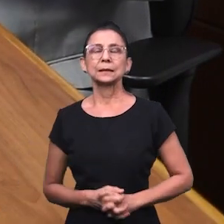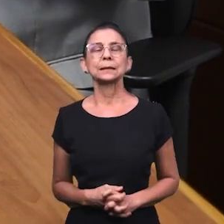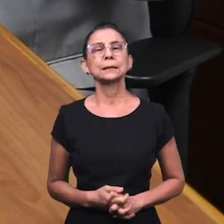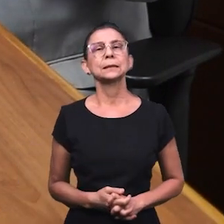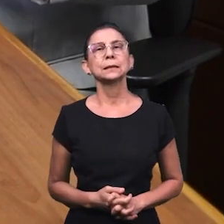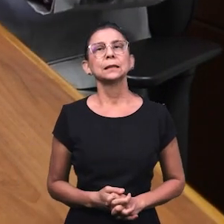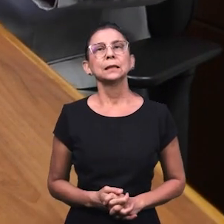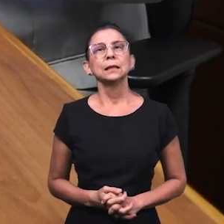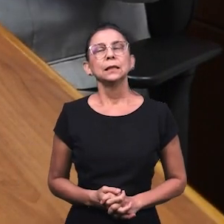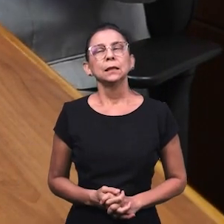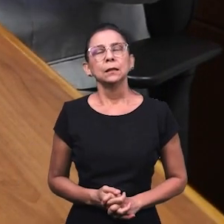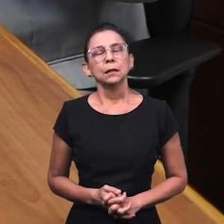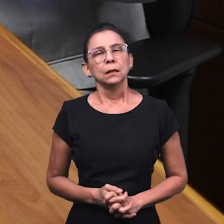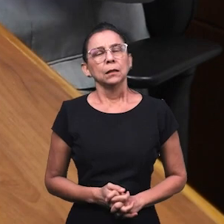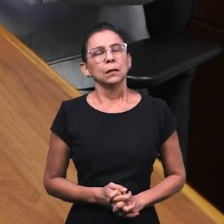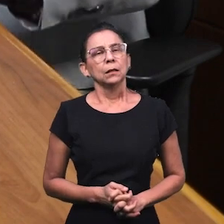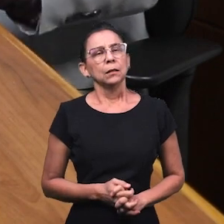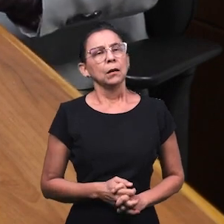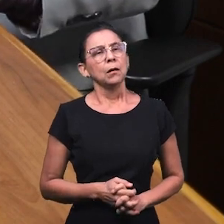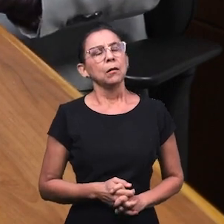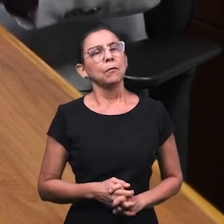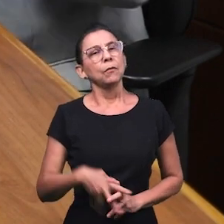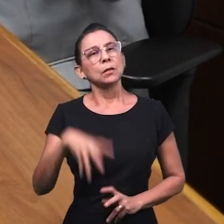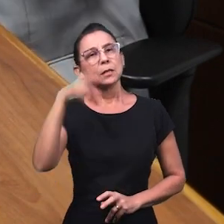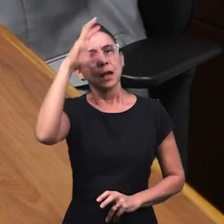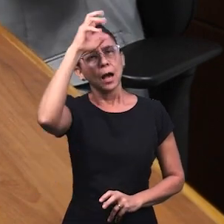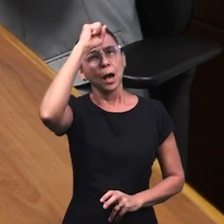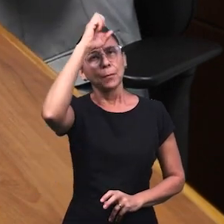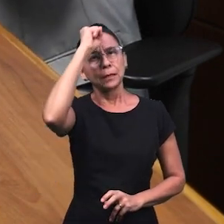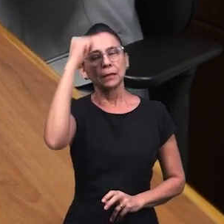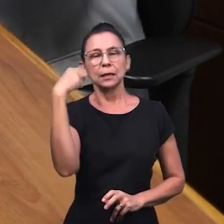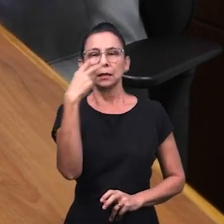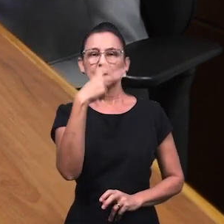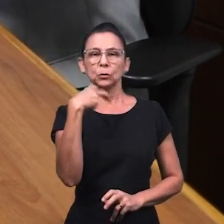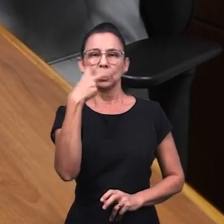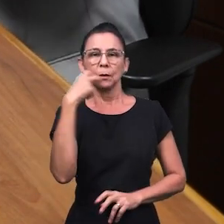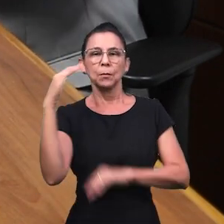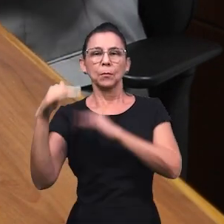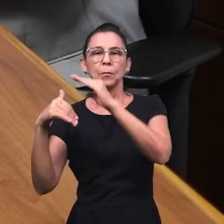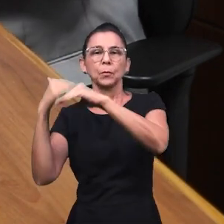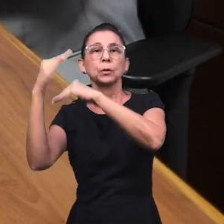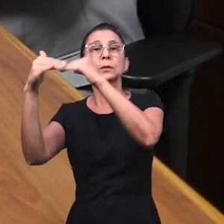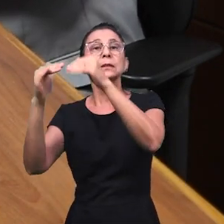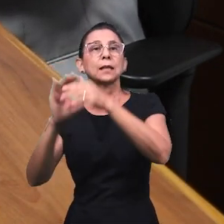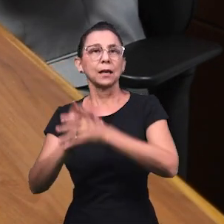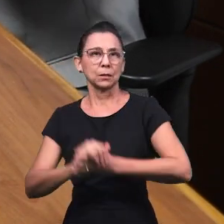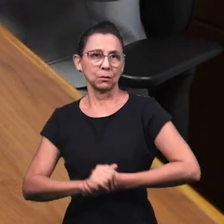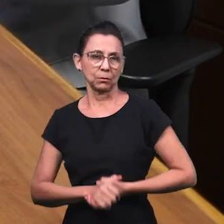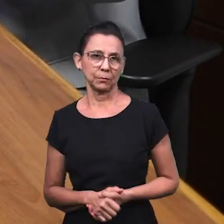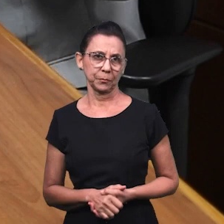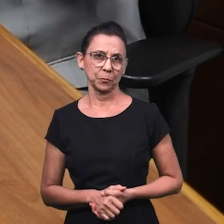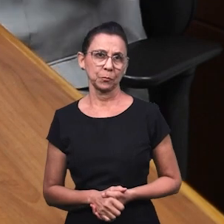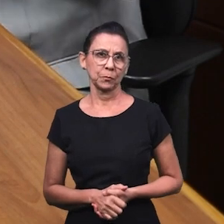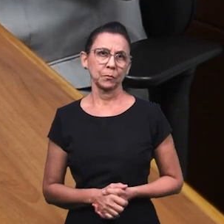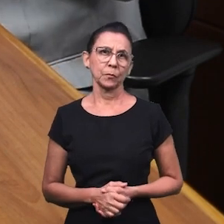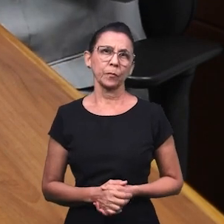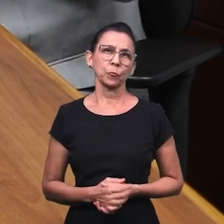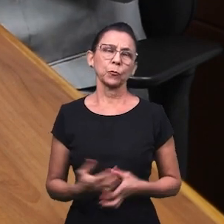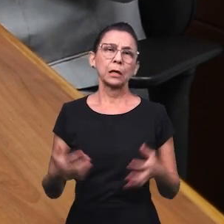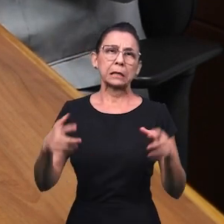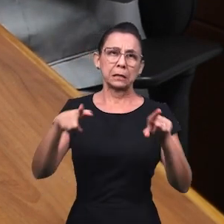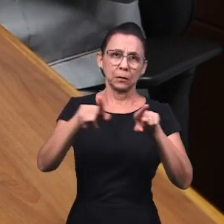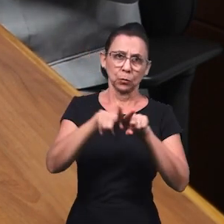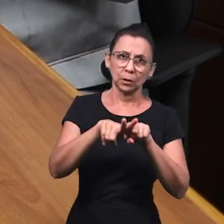O processo de aprendizado da leitura labial, ele foi ao mesmo tempo do processo